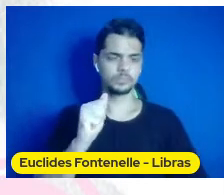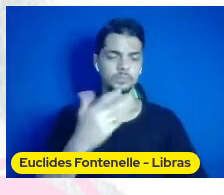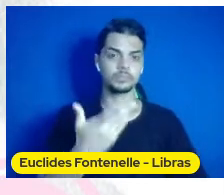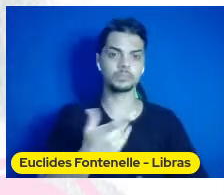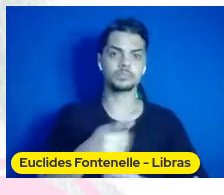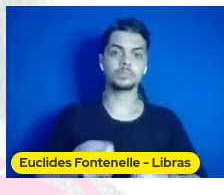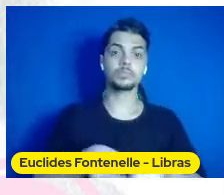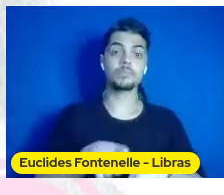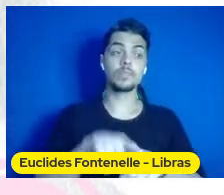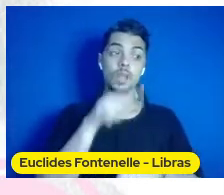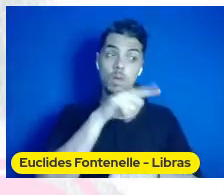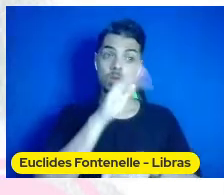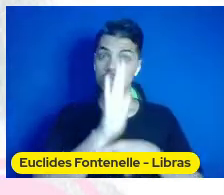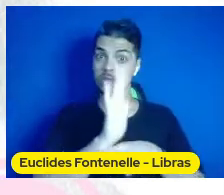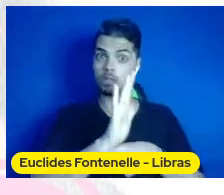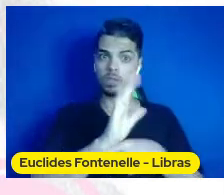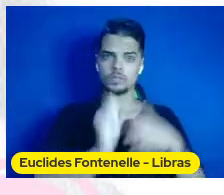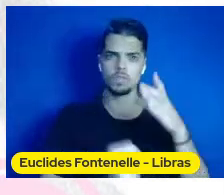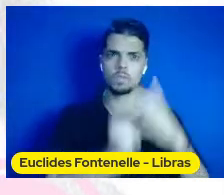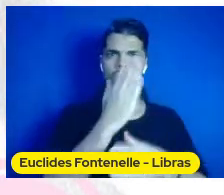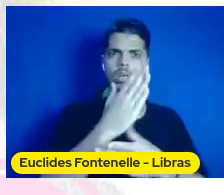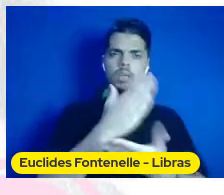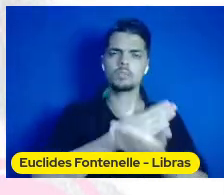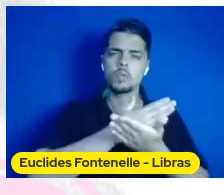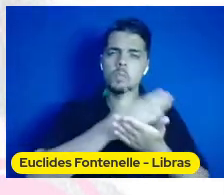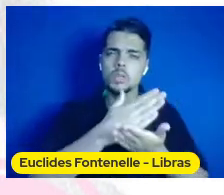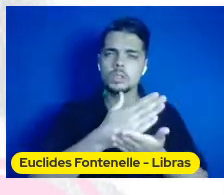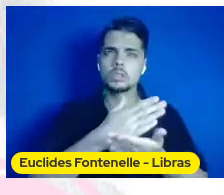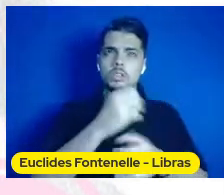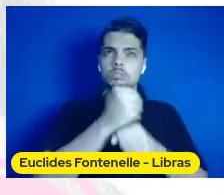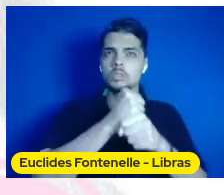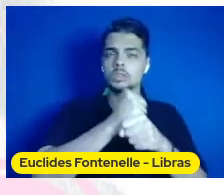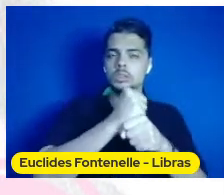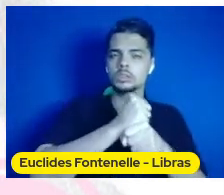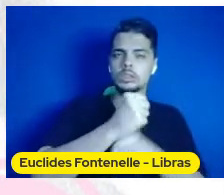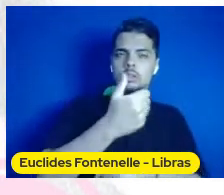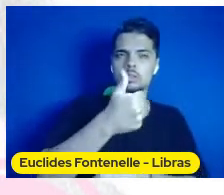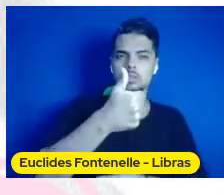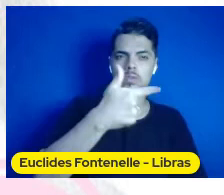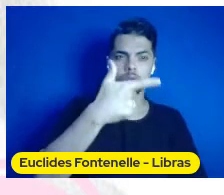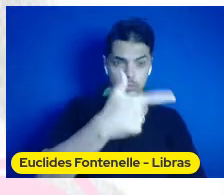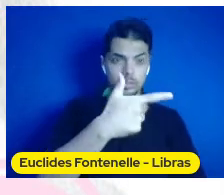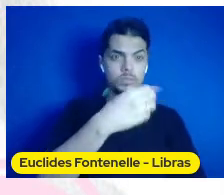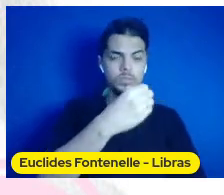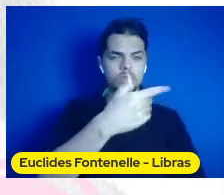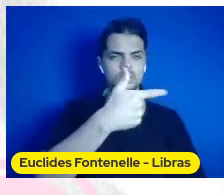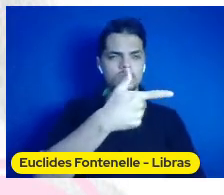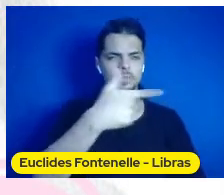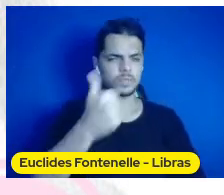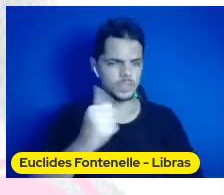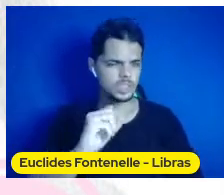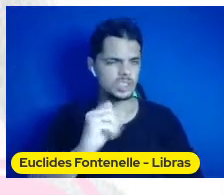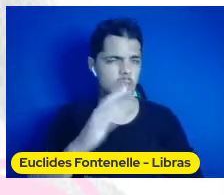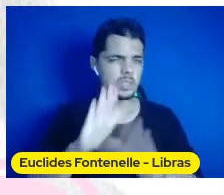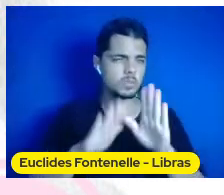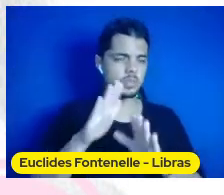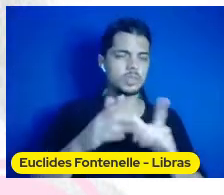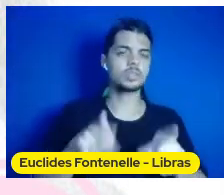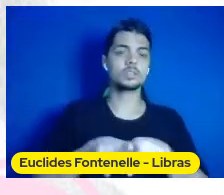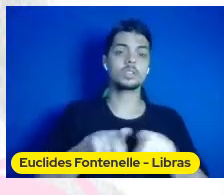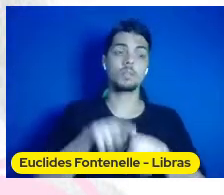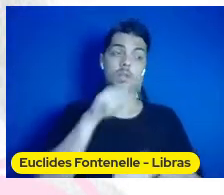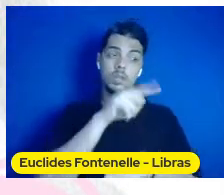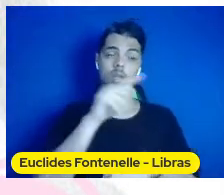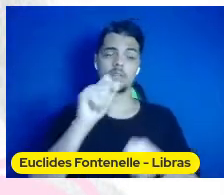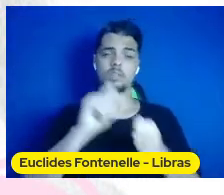foi lançada em 2020, mas antes o Antônio já tinha feito o roteiro de um quadrinho chamado Maria